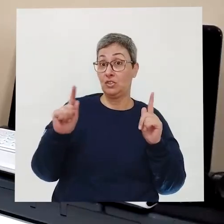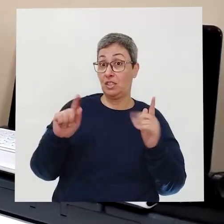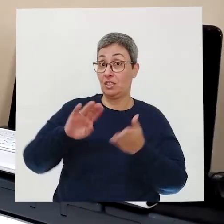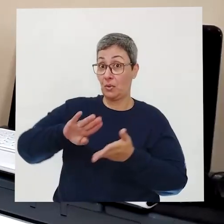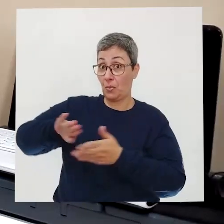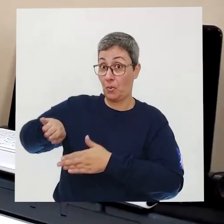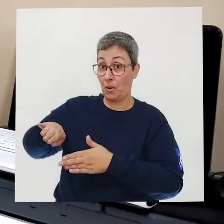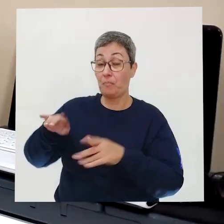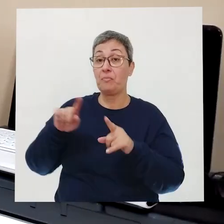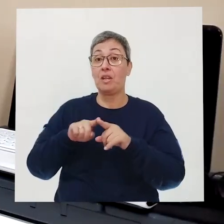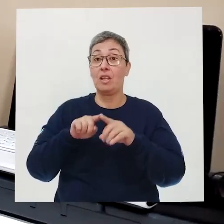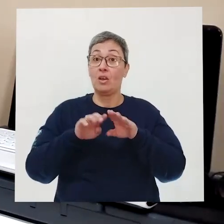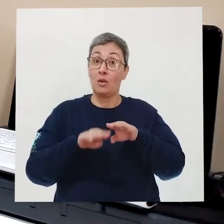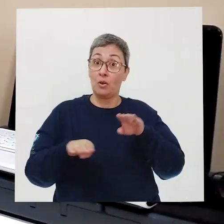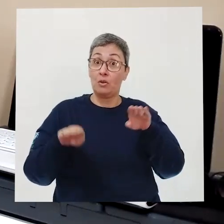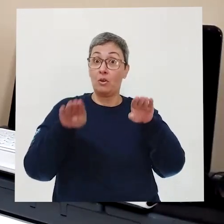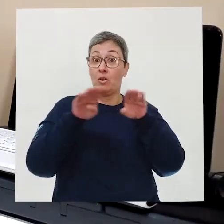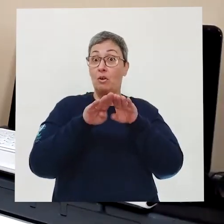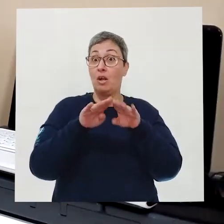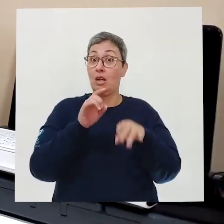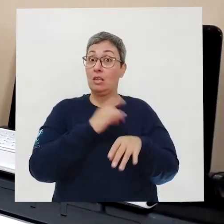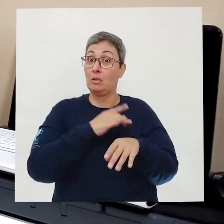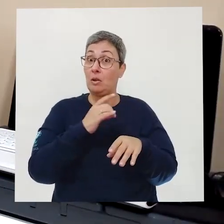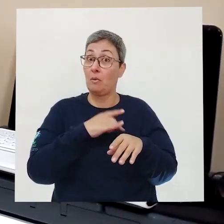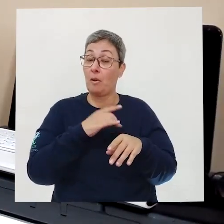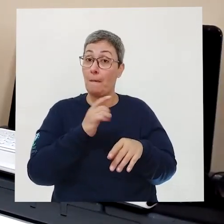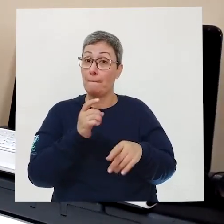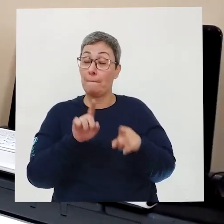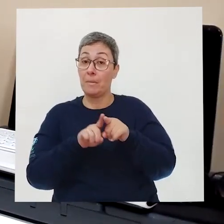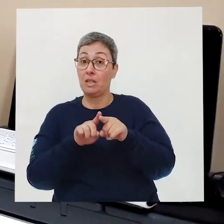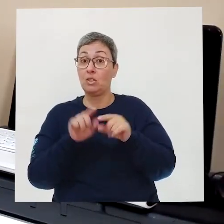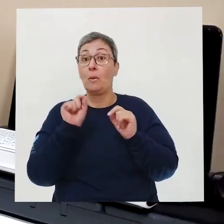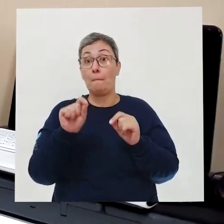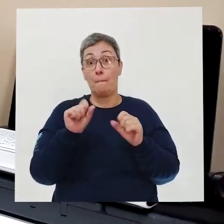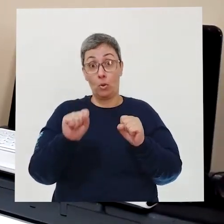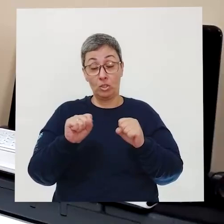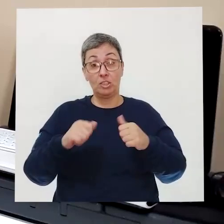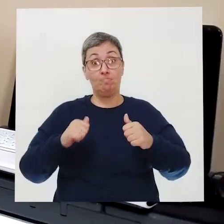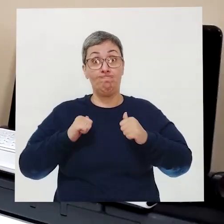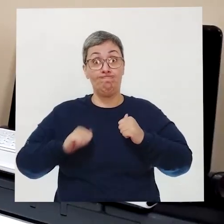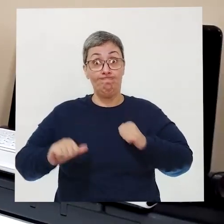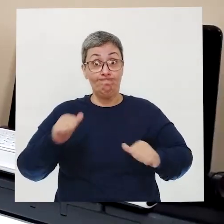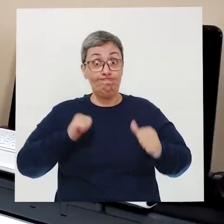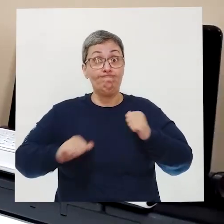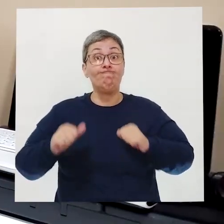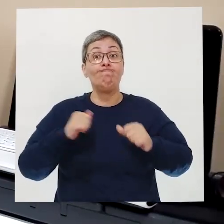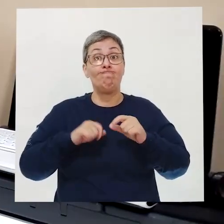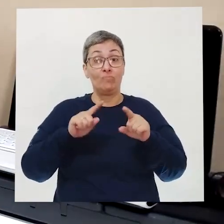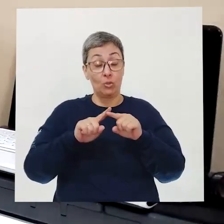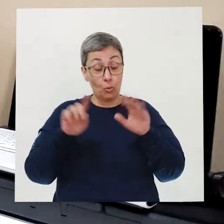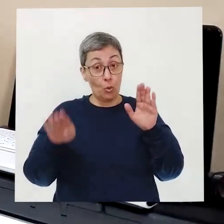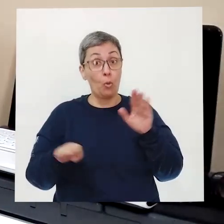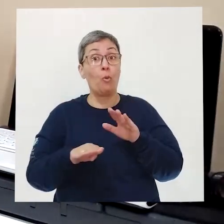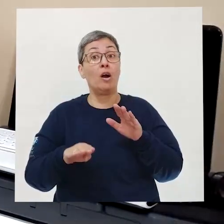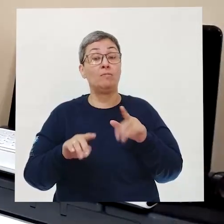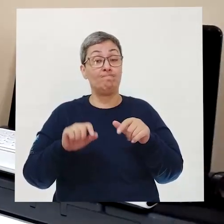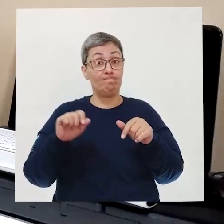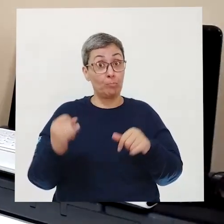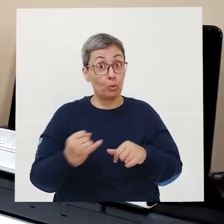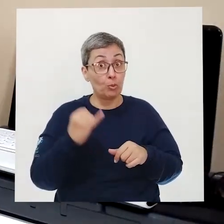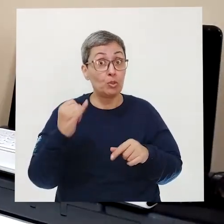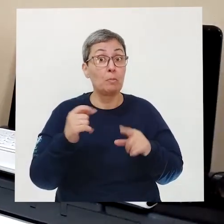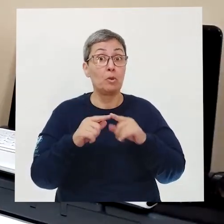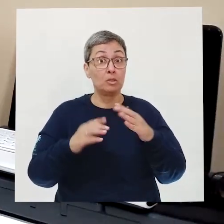parte, níveis anormais de medo e ansiedade podem causar estresse e disfunções significativas